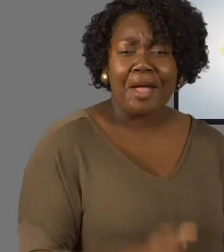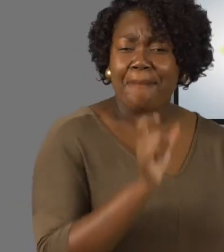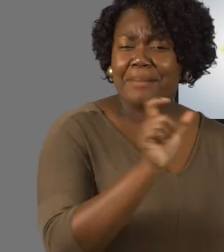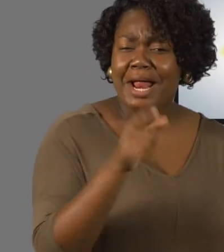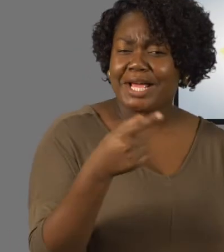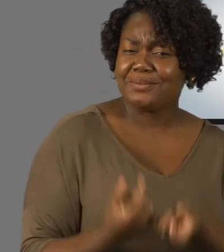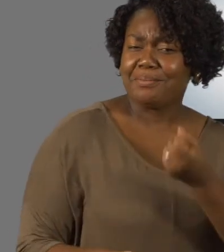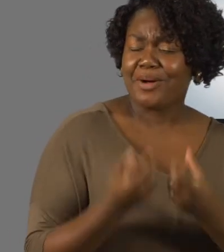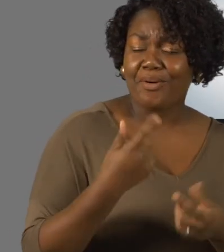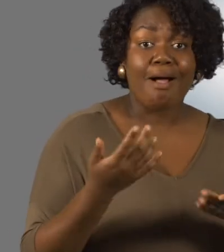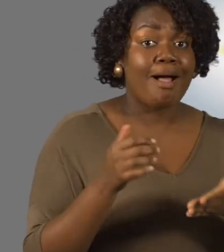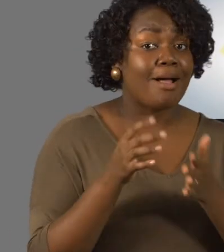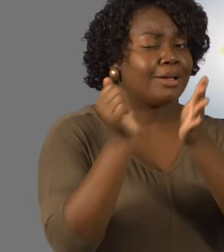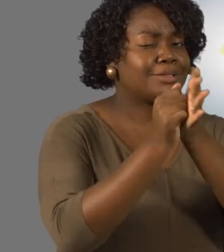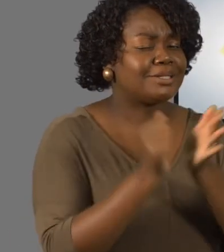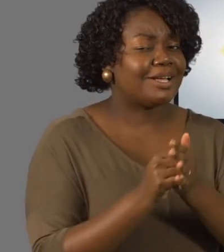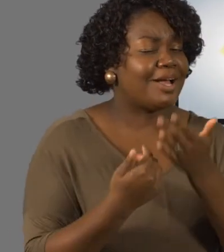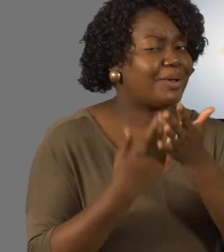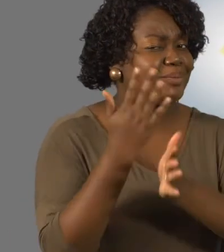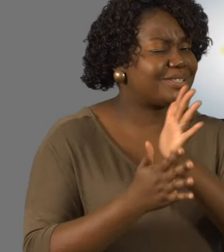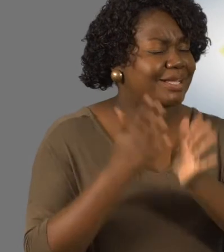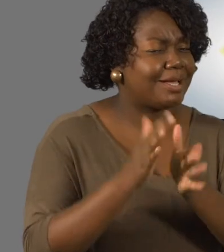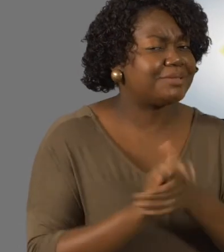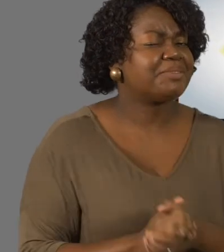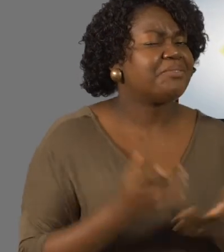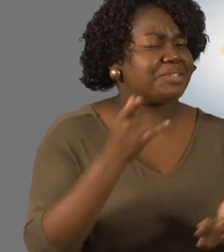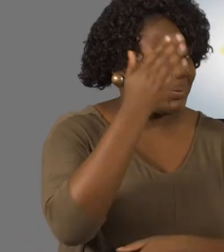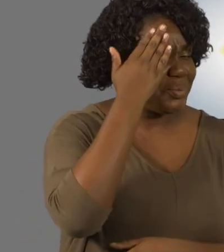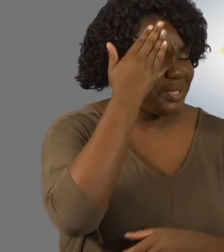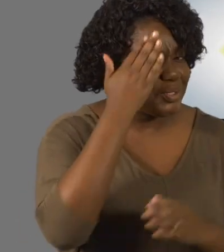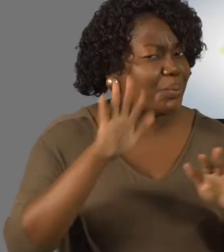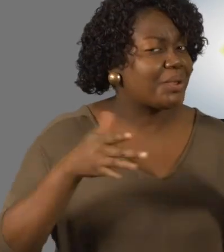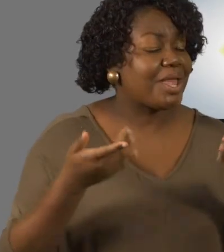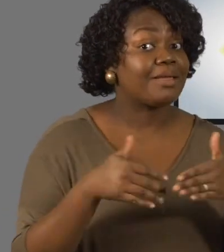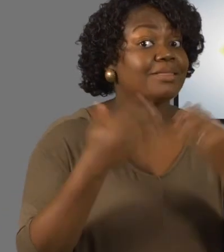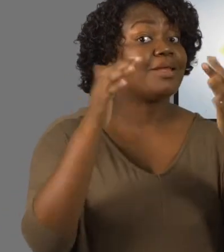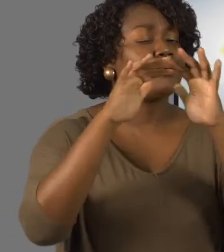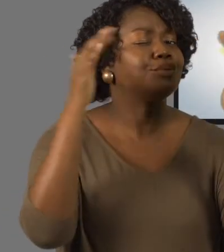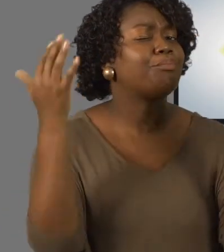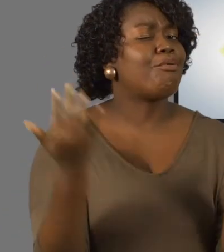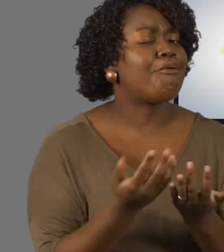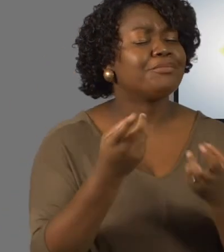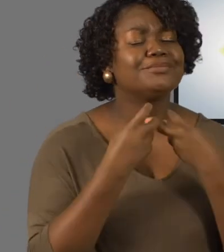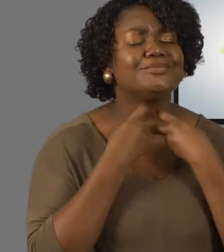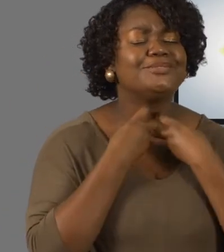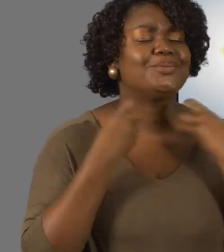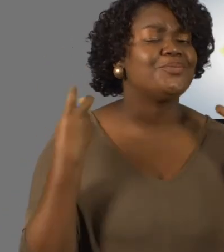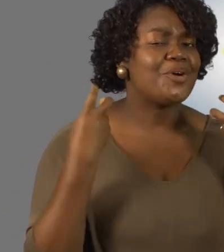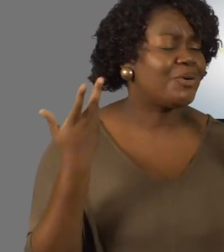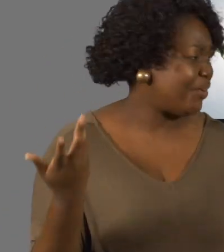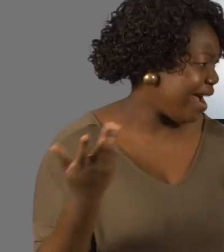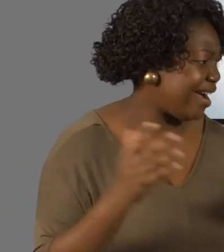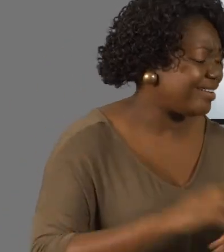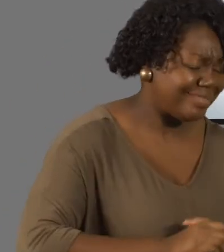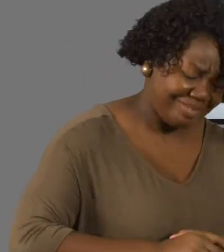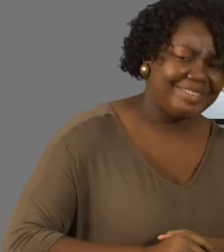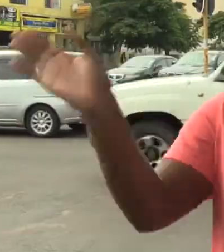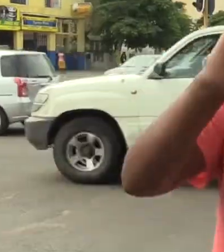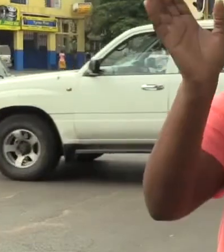Por ocasião do mês em que se celebra o Dia Mundial da Voz, conheça na aula de Língua de Sinais de hoje algum vocabulário